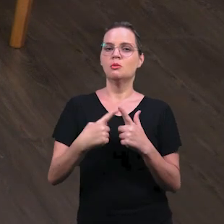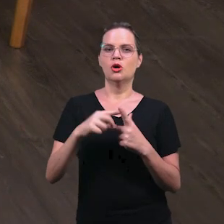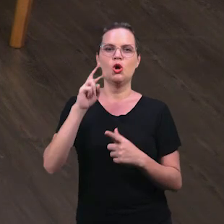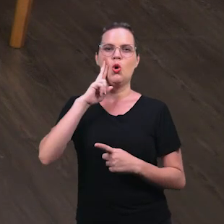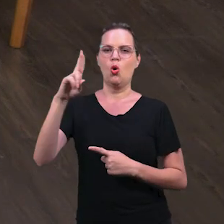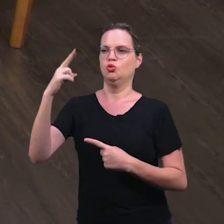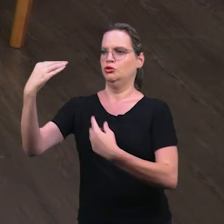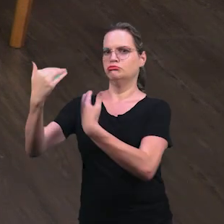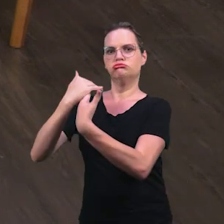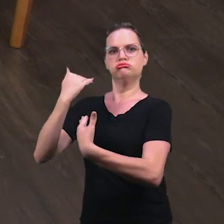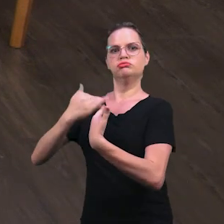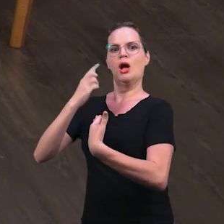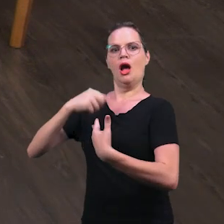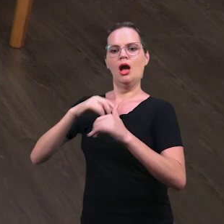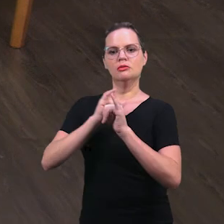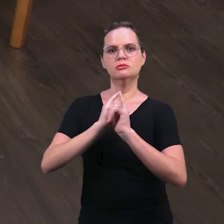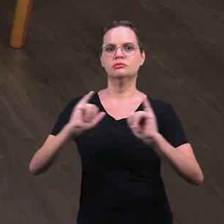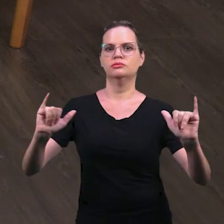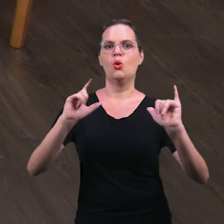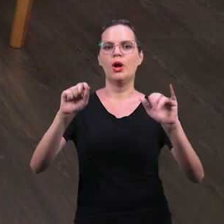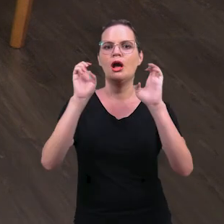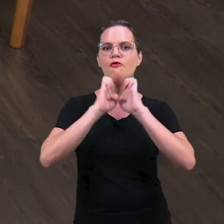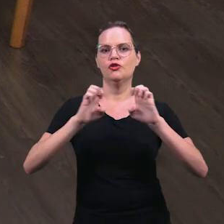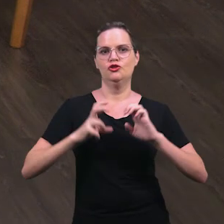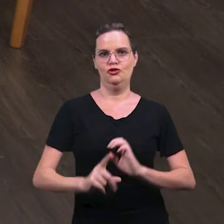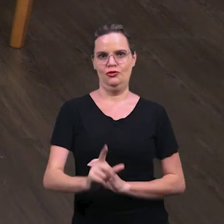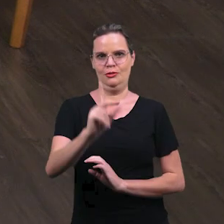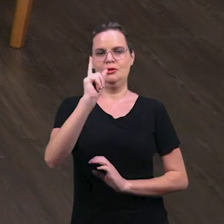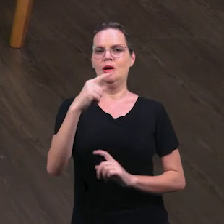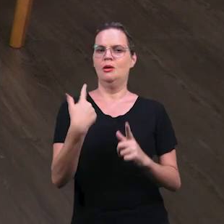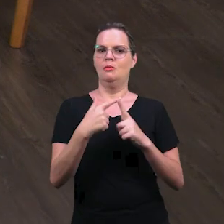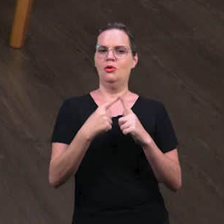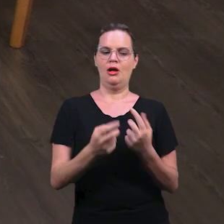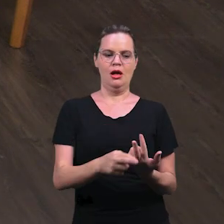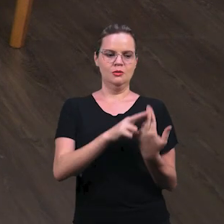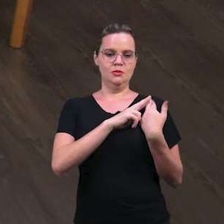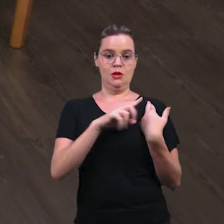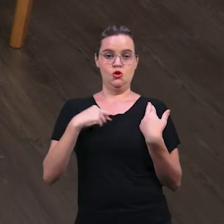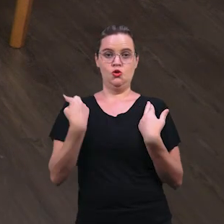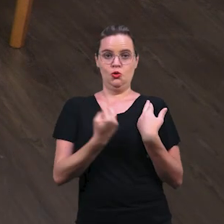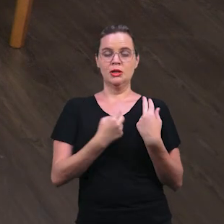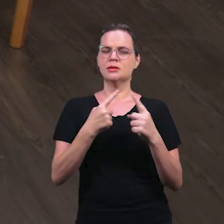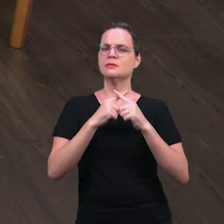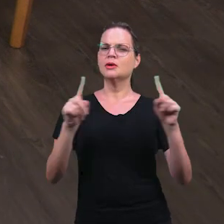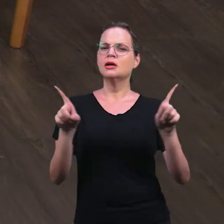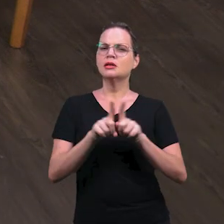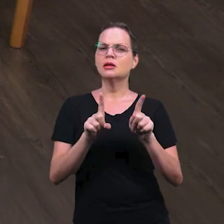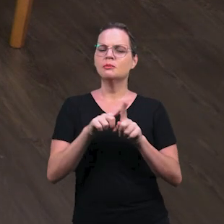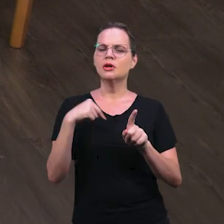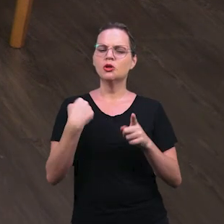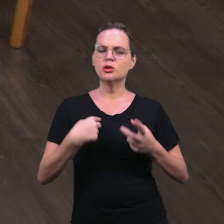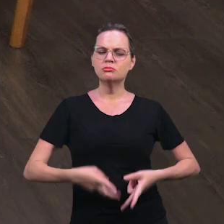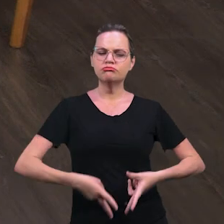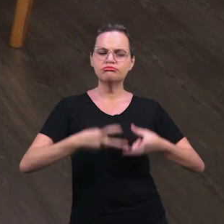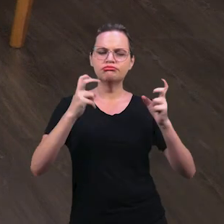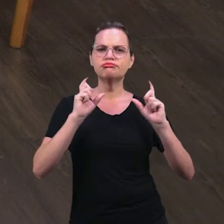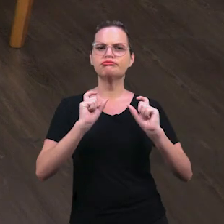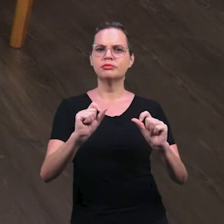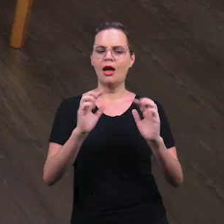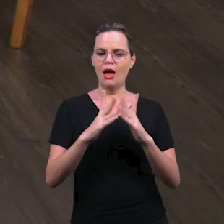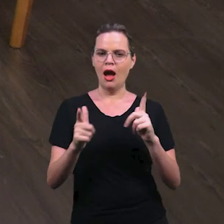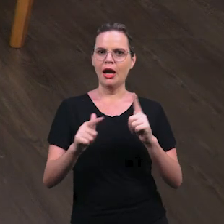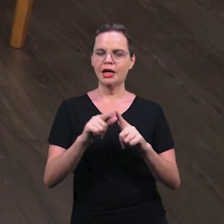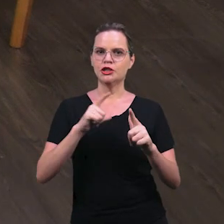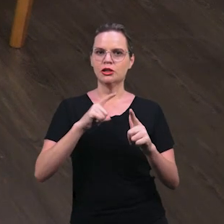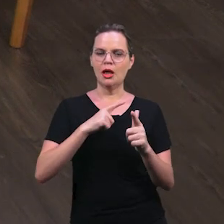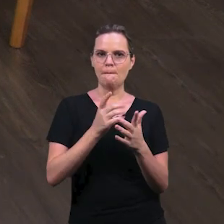pelo Senhor Jesus para essa ação, né, para essa missão, mas naturalmente que a gente tem percebido